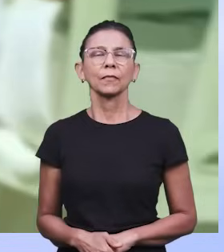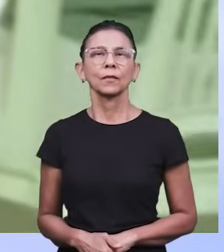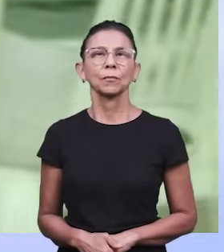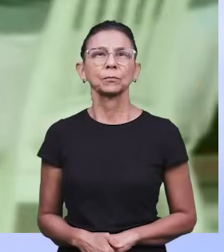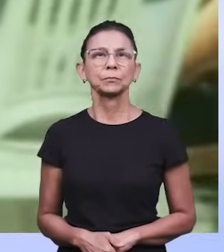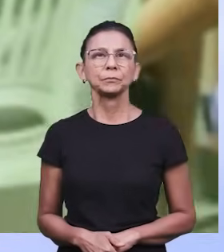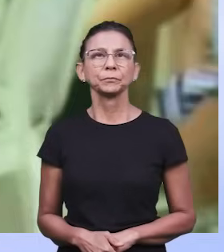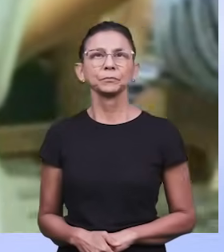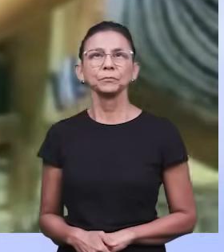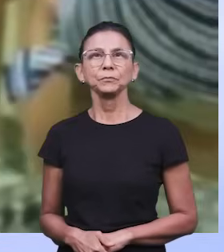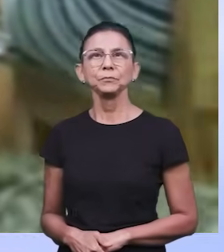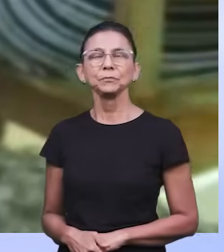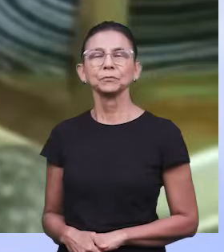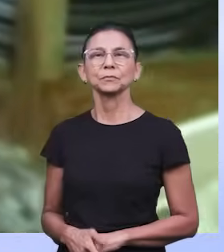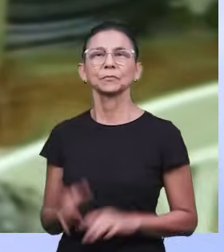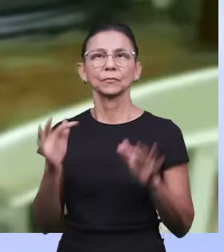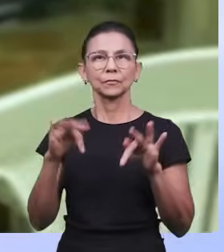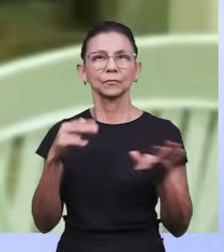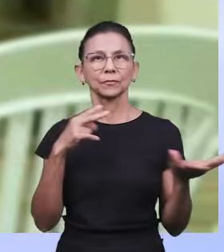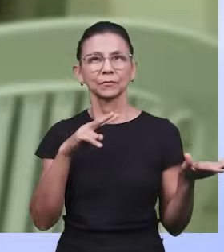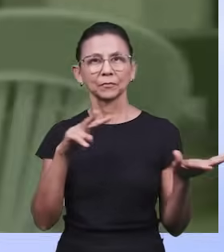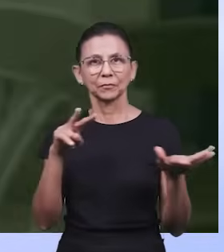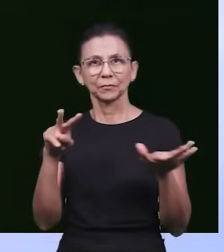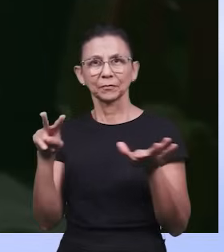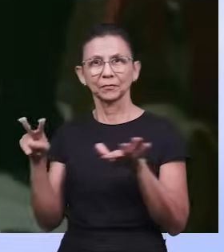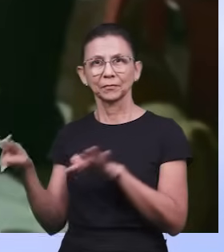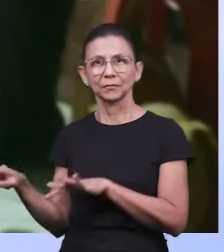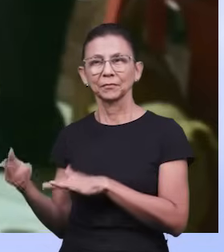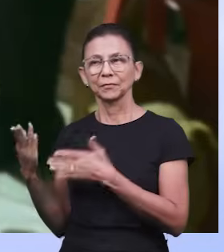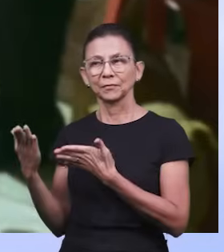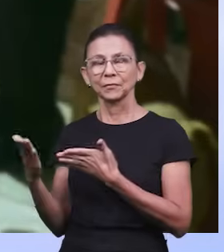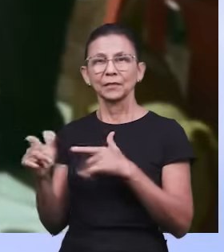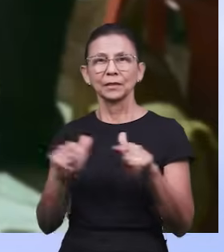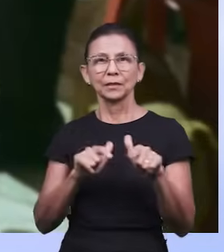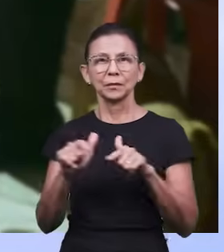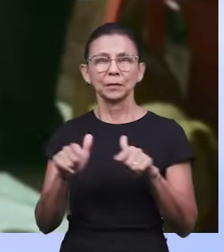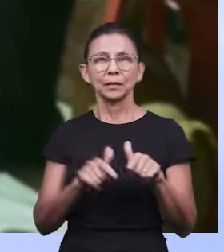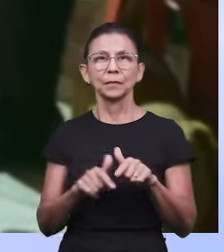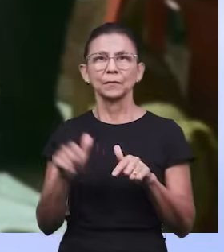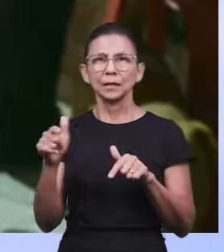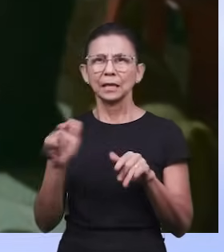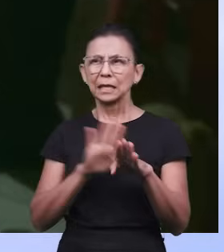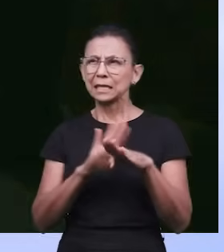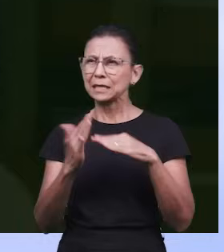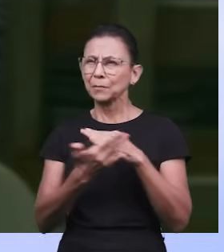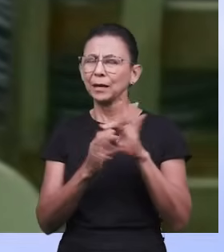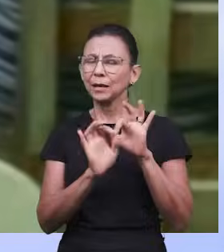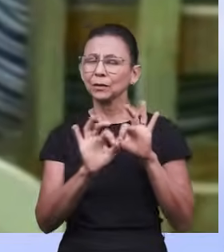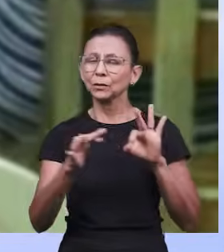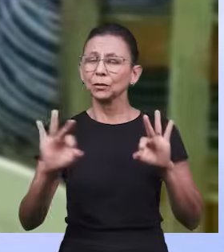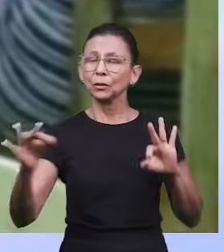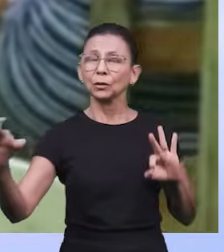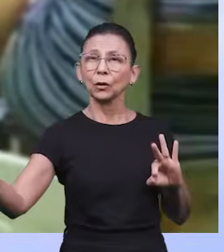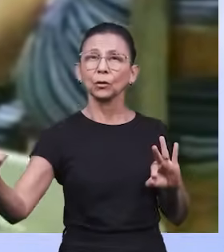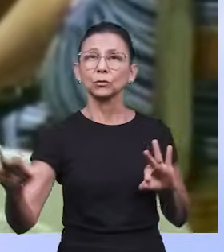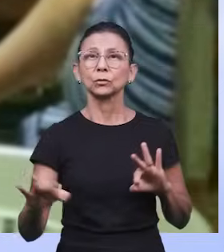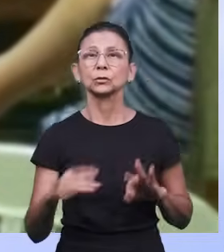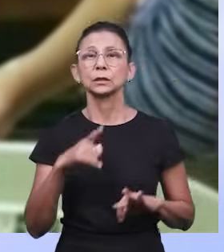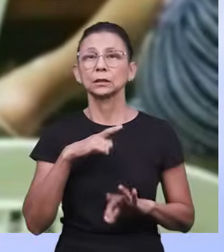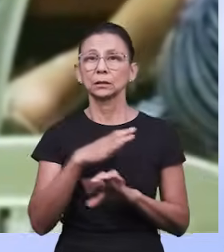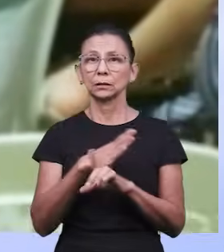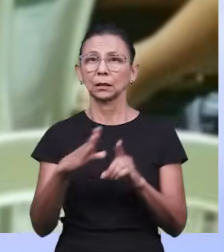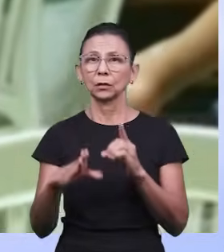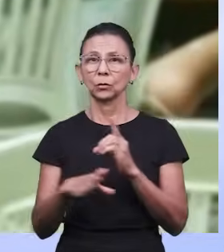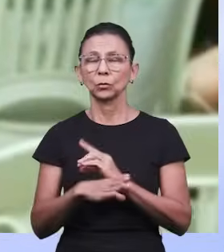setor Barros acontece todo final de semana. Esse é um bairro mais afastado de Araguaína e os cultos são realizados aos sábados,